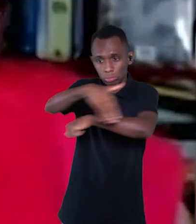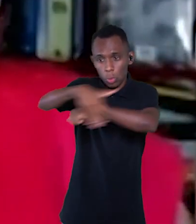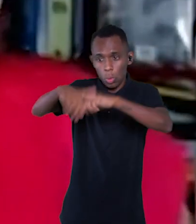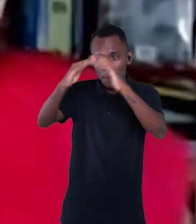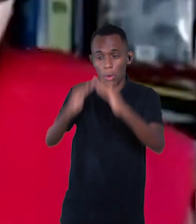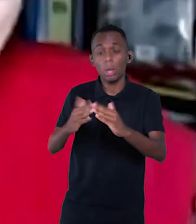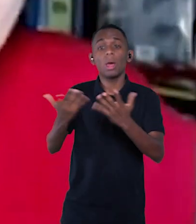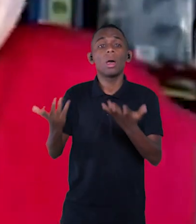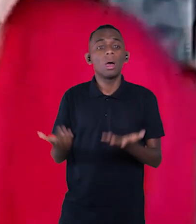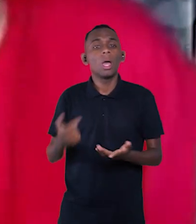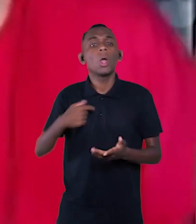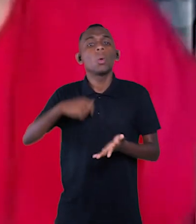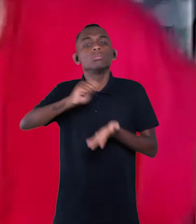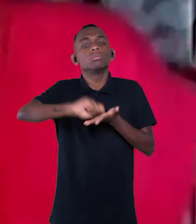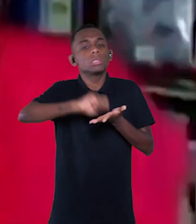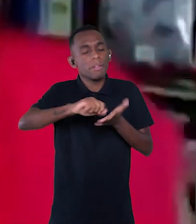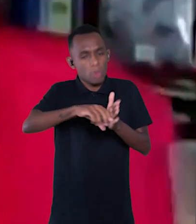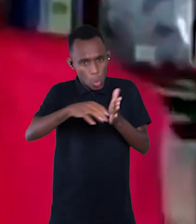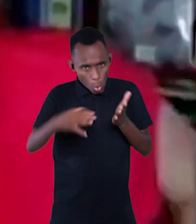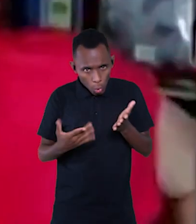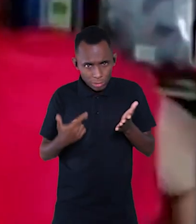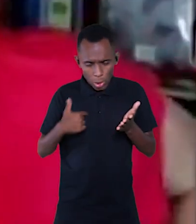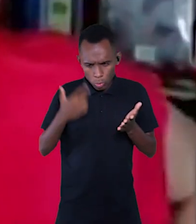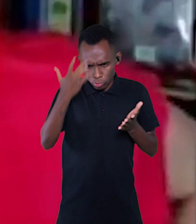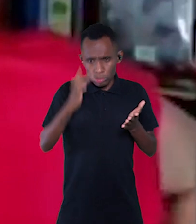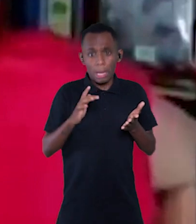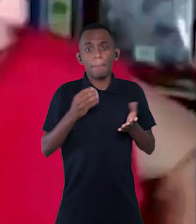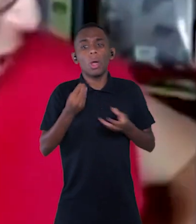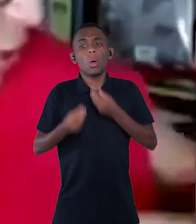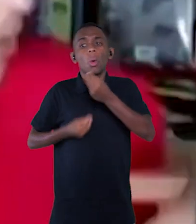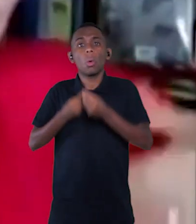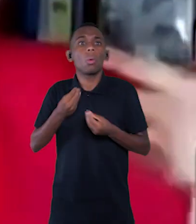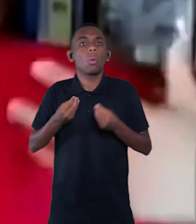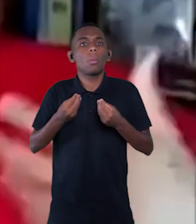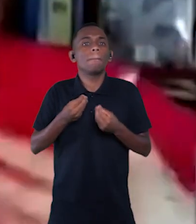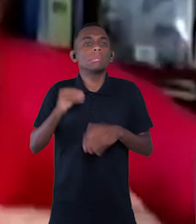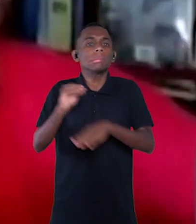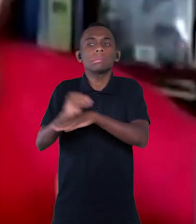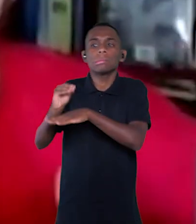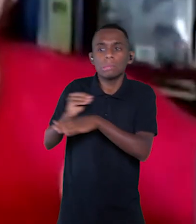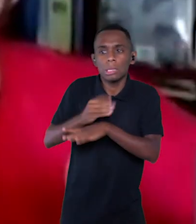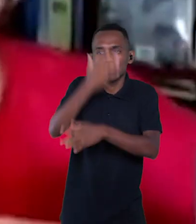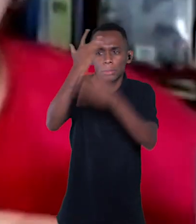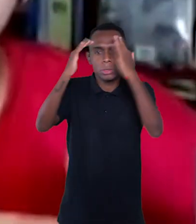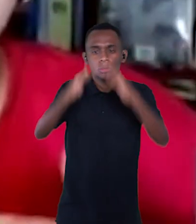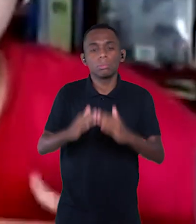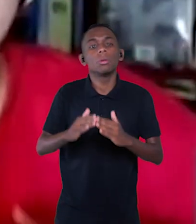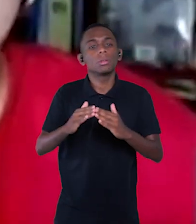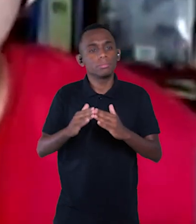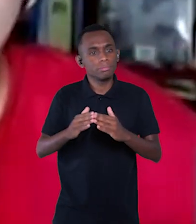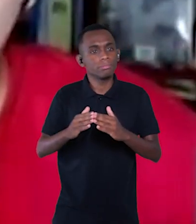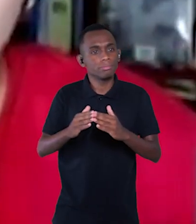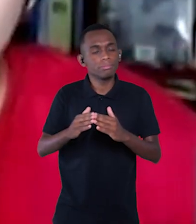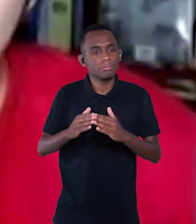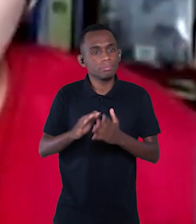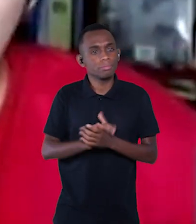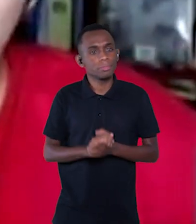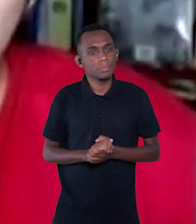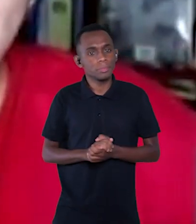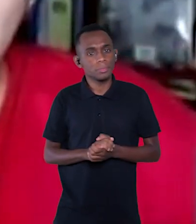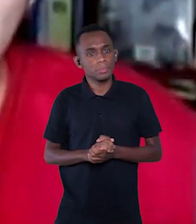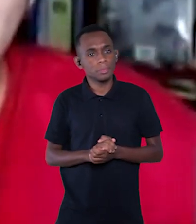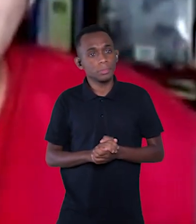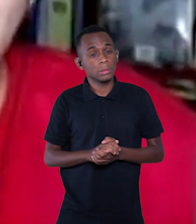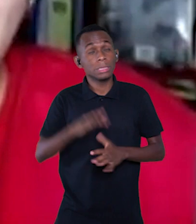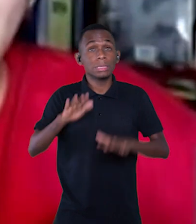situação de rua, nesse momento quando eu escrevi essa crônica, eu não tinha noção do que era o cuidado da população em situação de rua. E